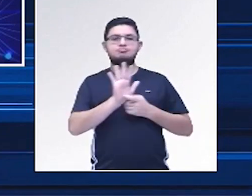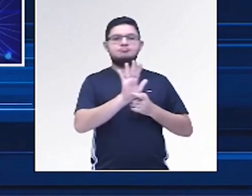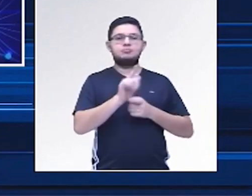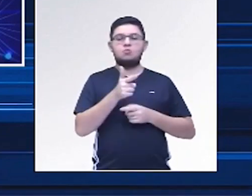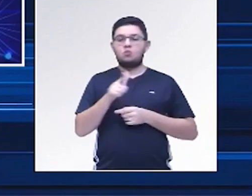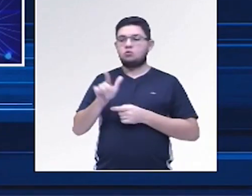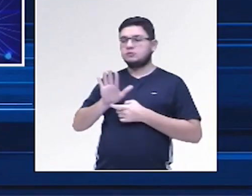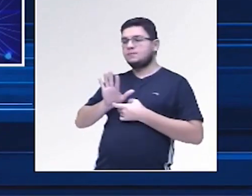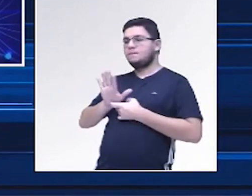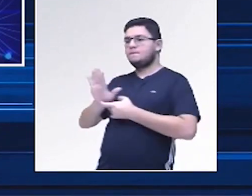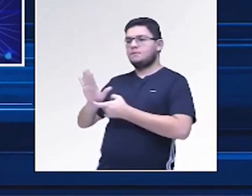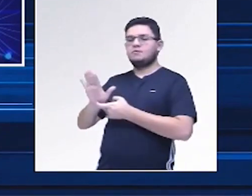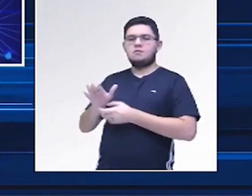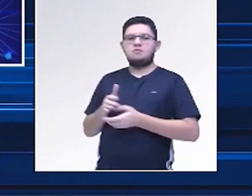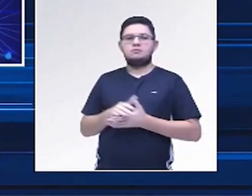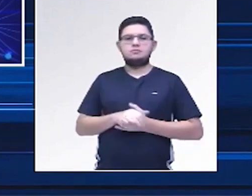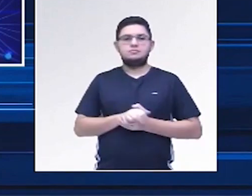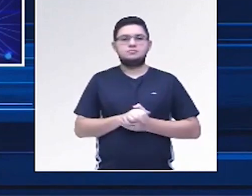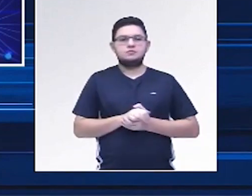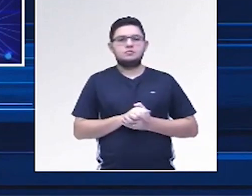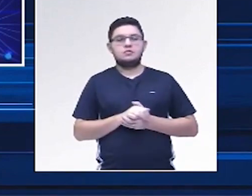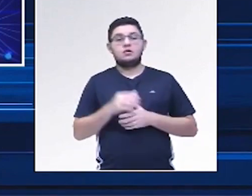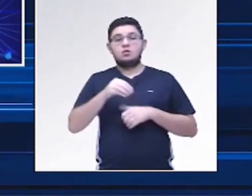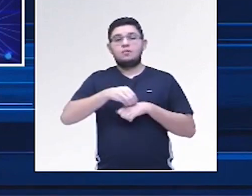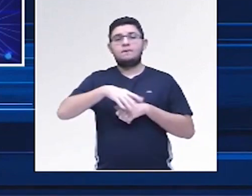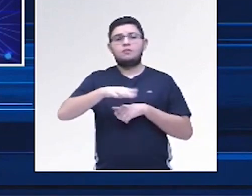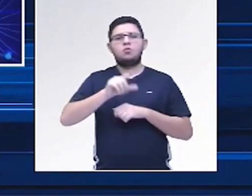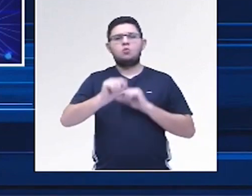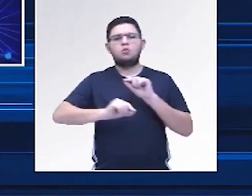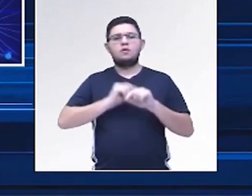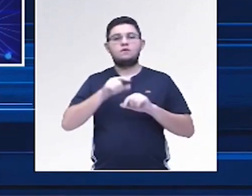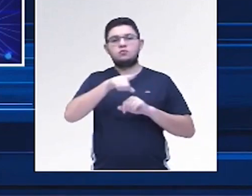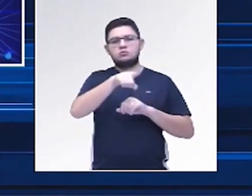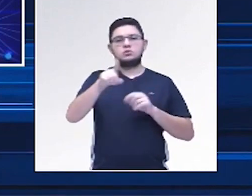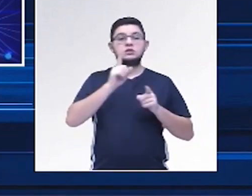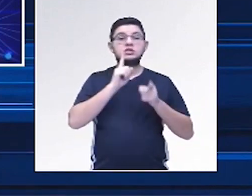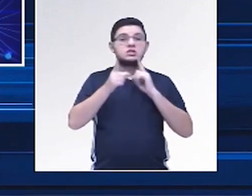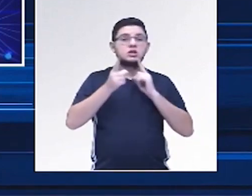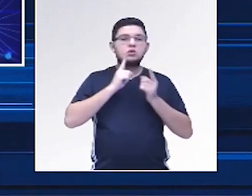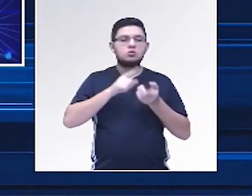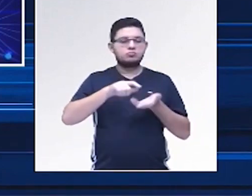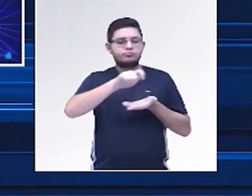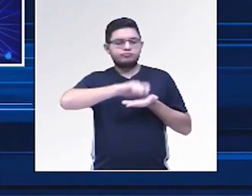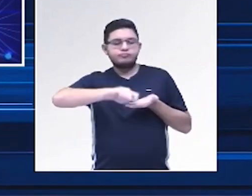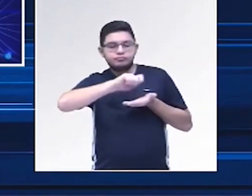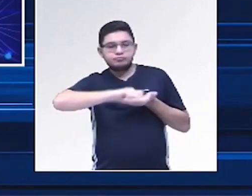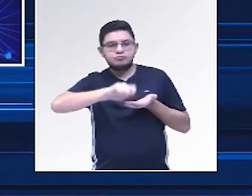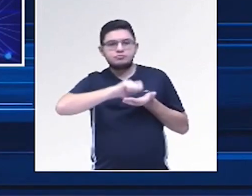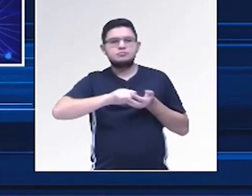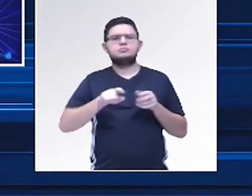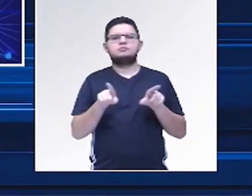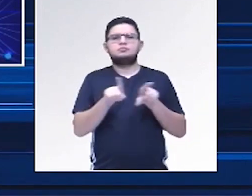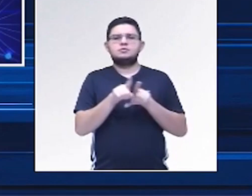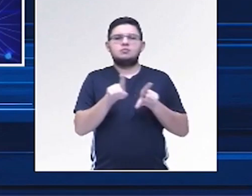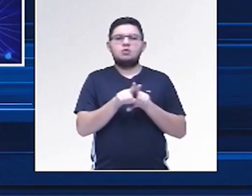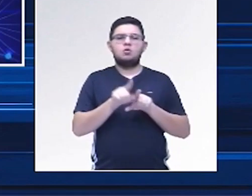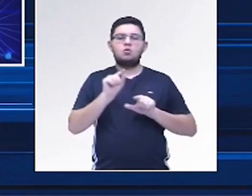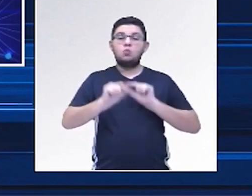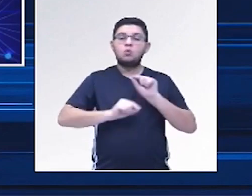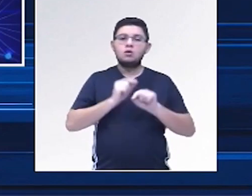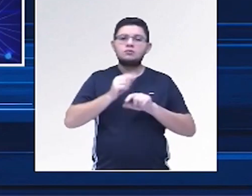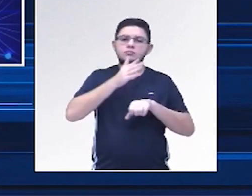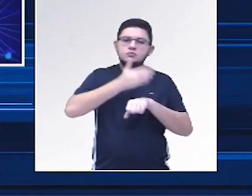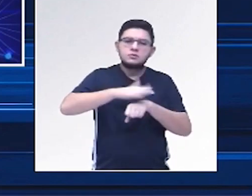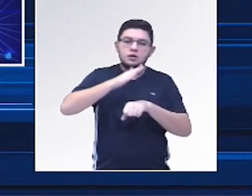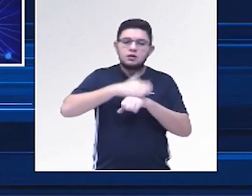outro. Então, sugiro que vocês vão anotando esses diálogos, certo? E vão também, ao mesmo tempo, treinando a